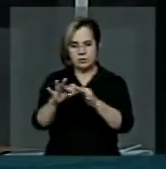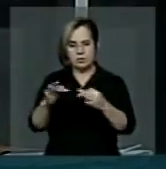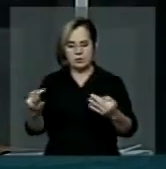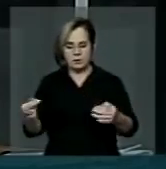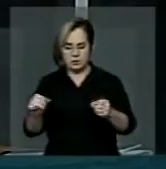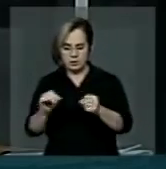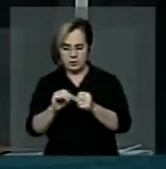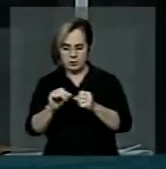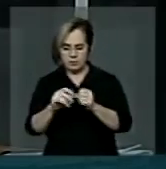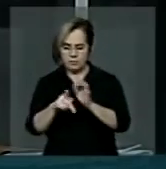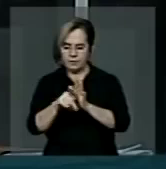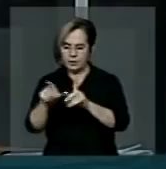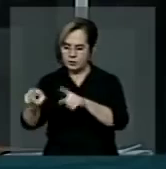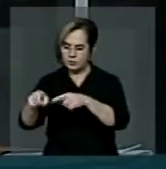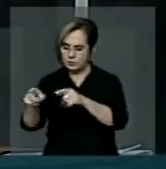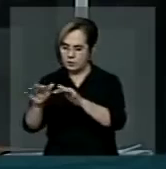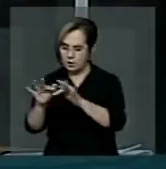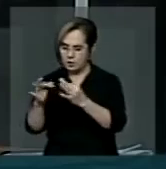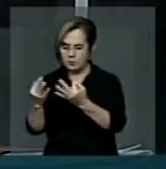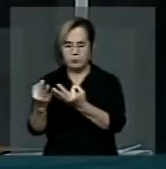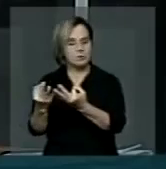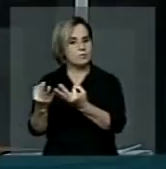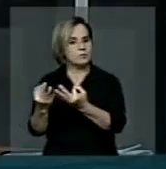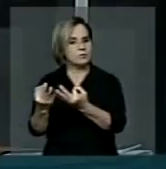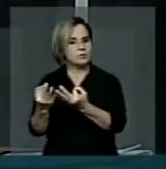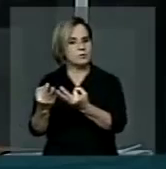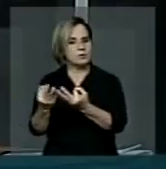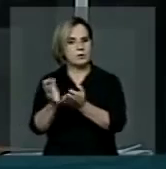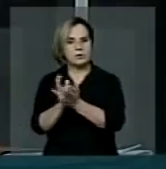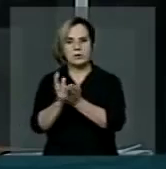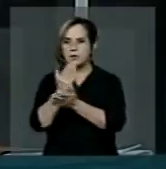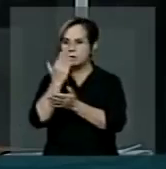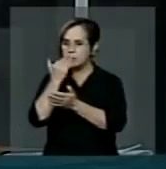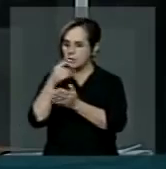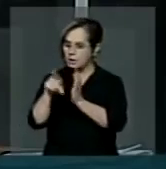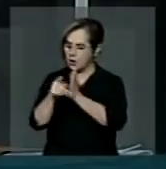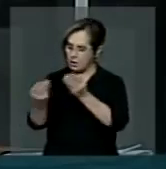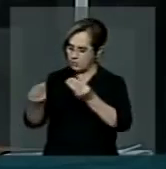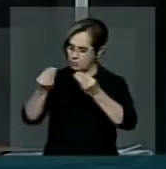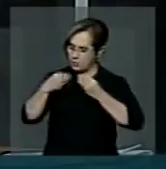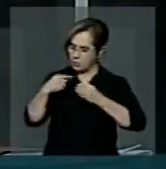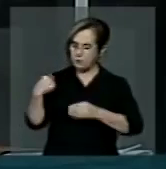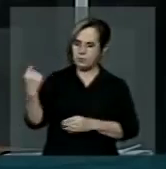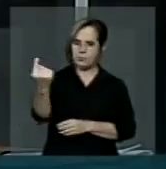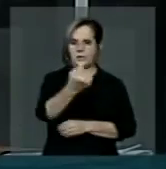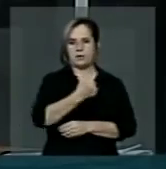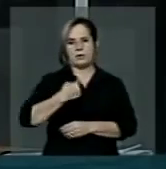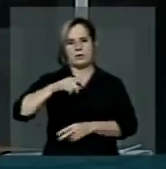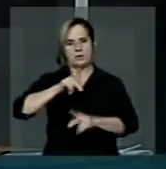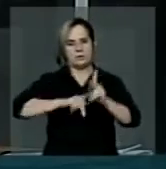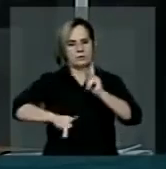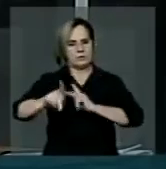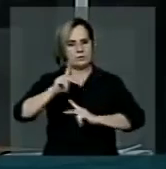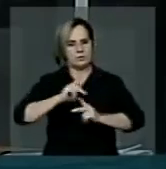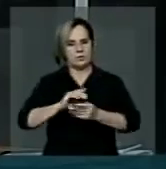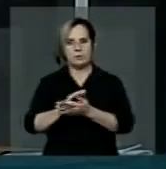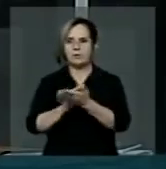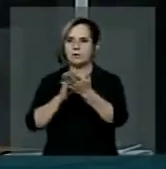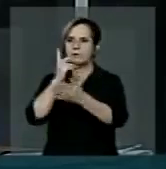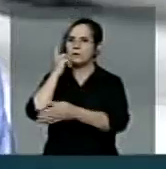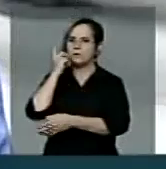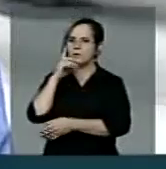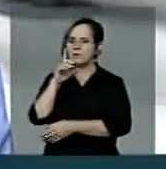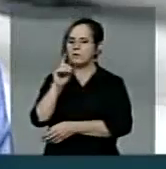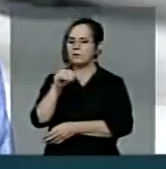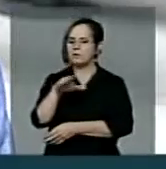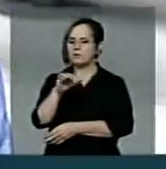a agricultura familiar, que coloca os alimentos na nossa mesa. Deputado Domingos. Janete, eu